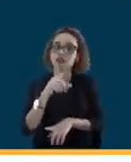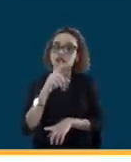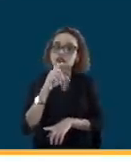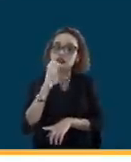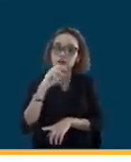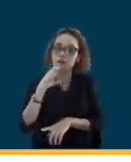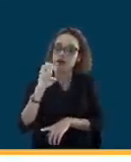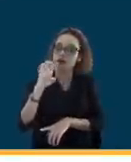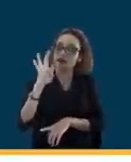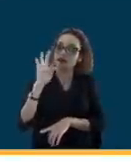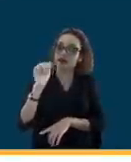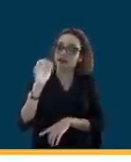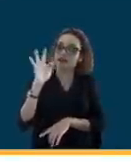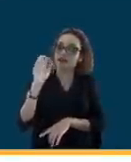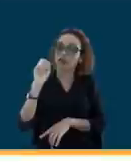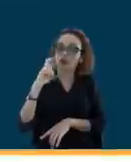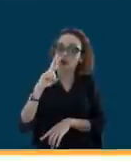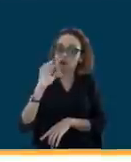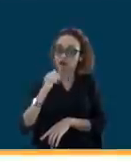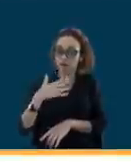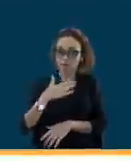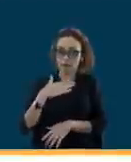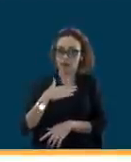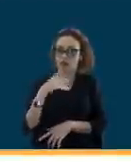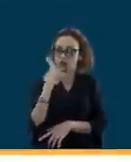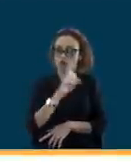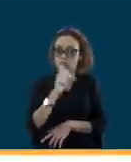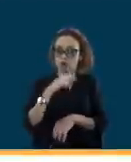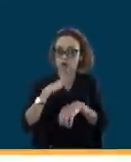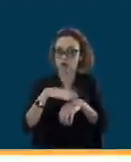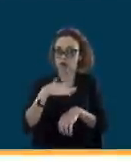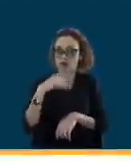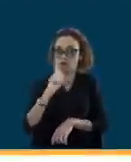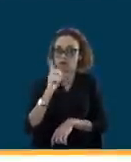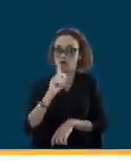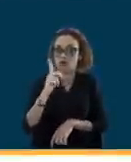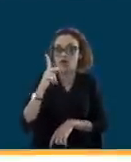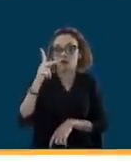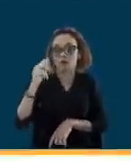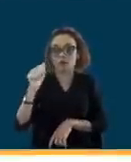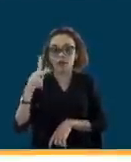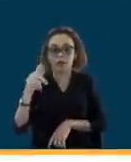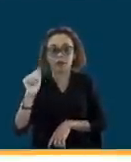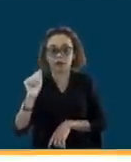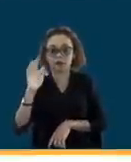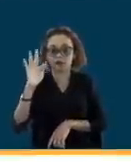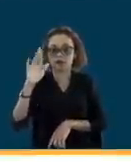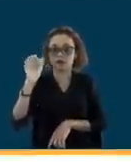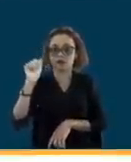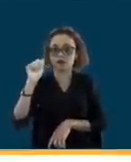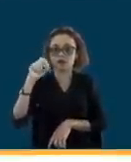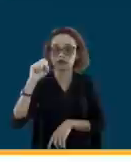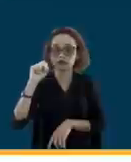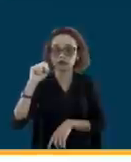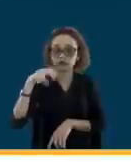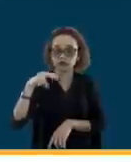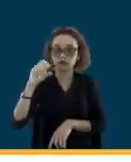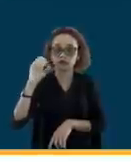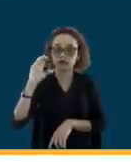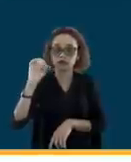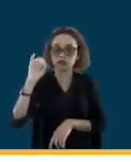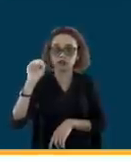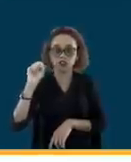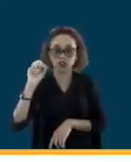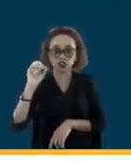Papa Francisco, com quem já de alguns anos tenho a felicidade de conviver, de desenvolver projetos em conjuntos,